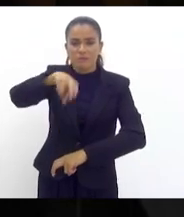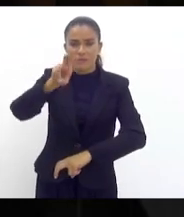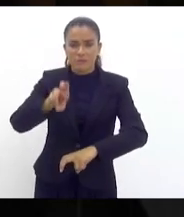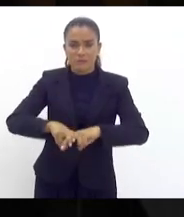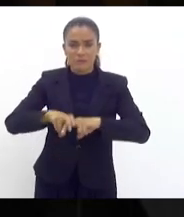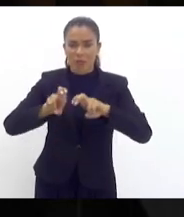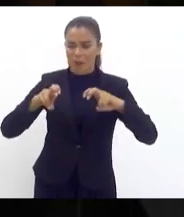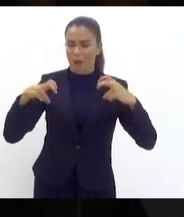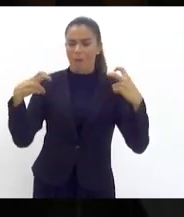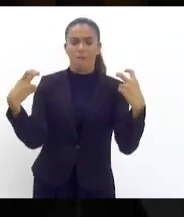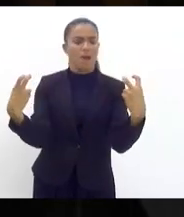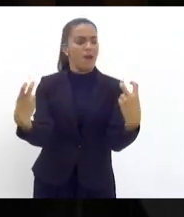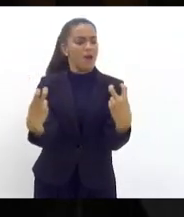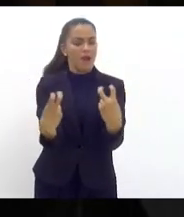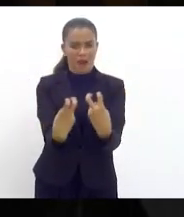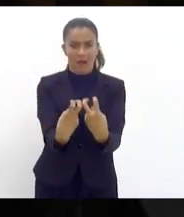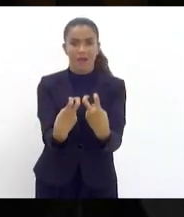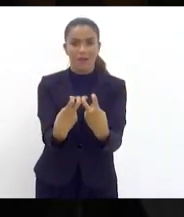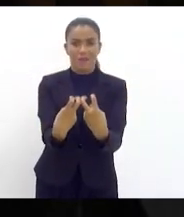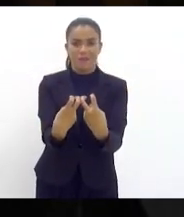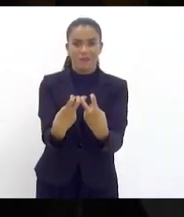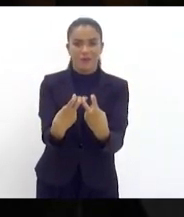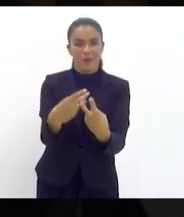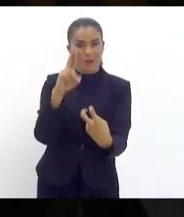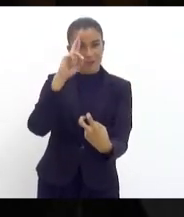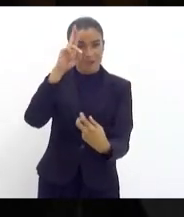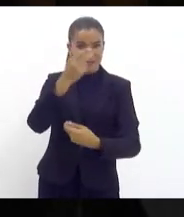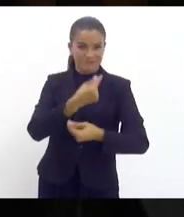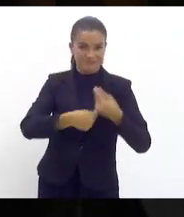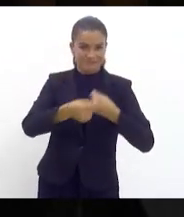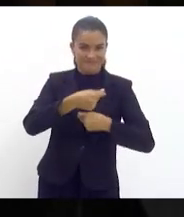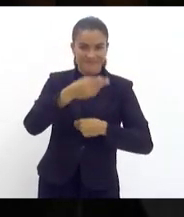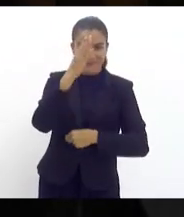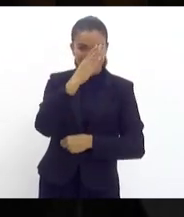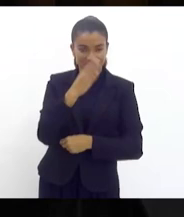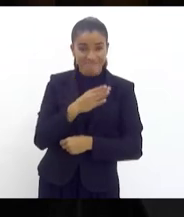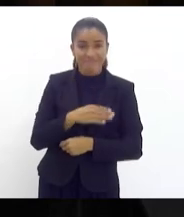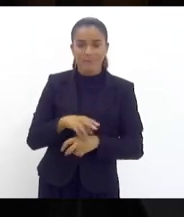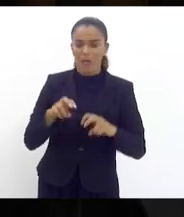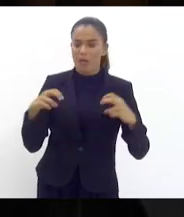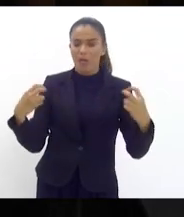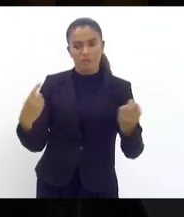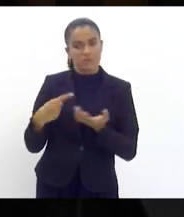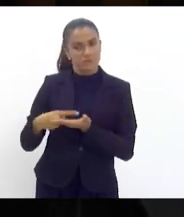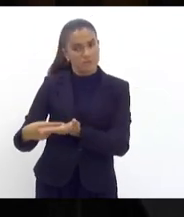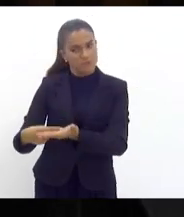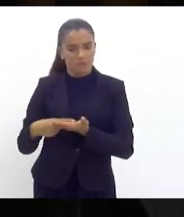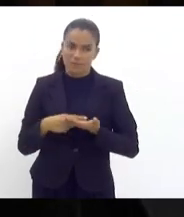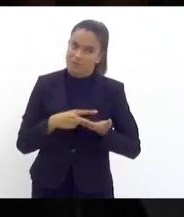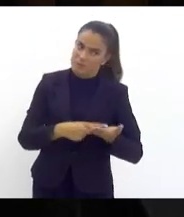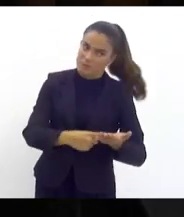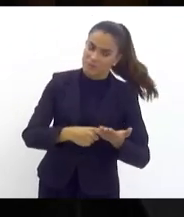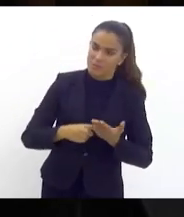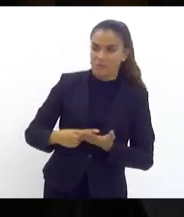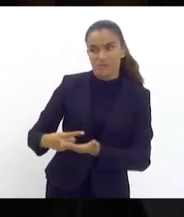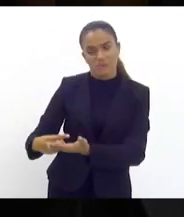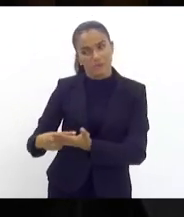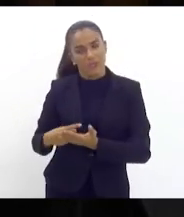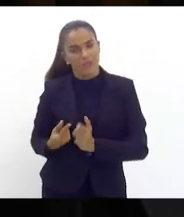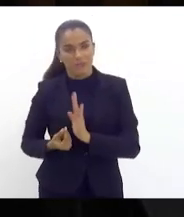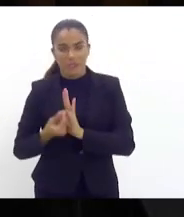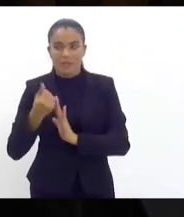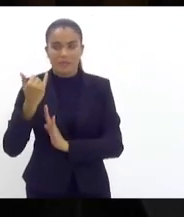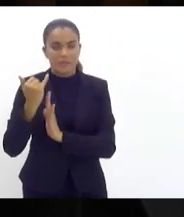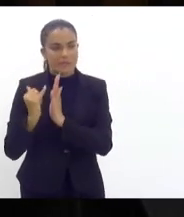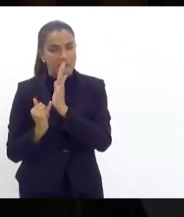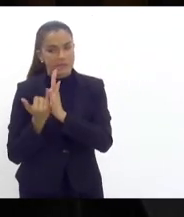de negociações com o Tesouro Nacional e repactuar essa taxa de juros